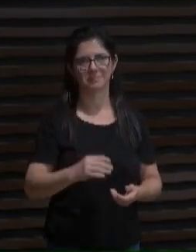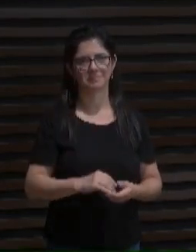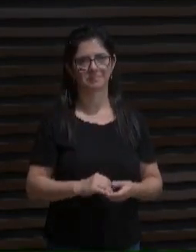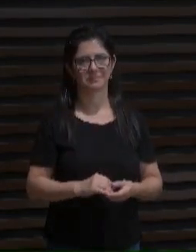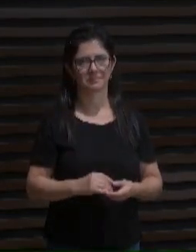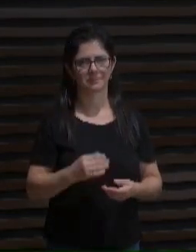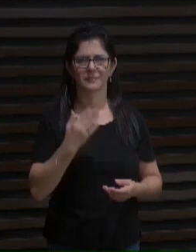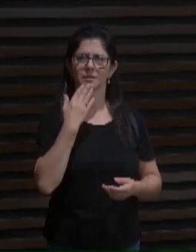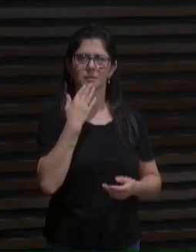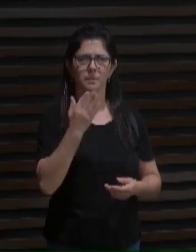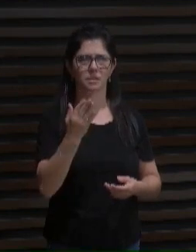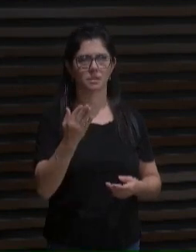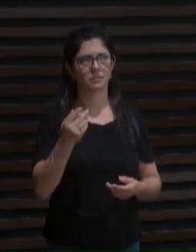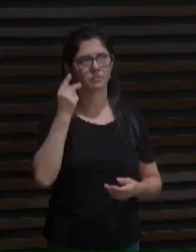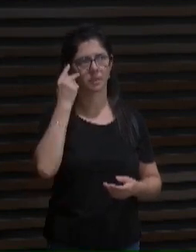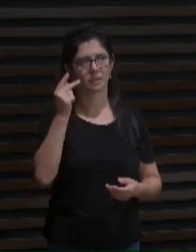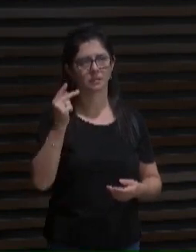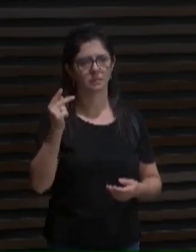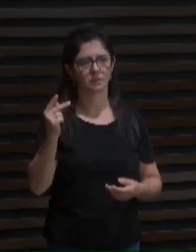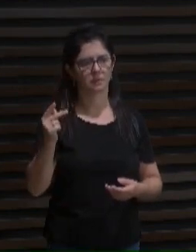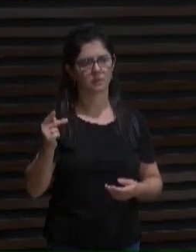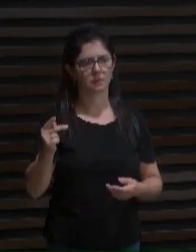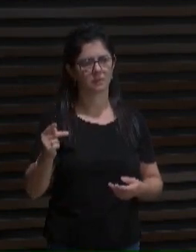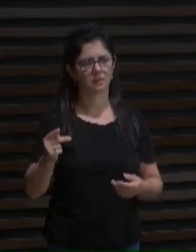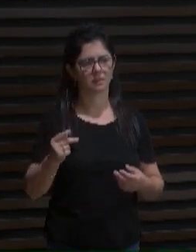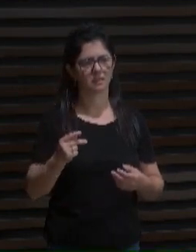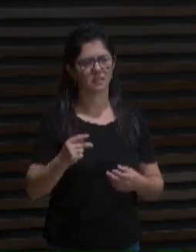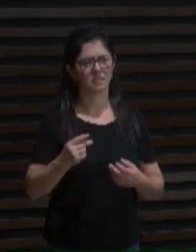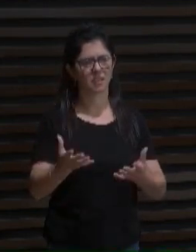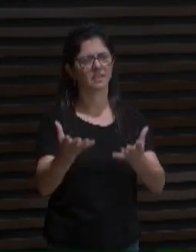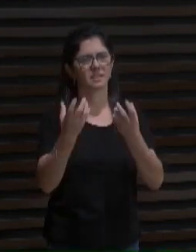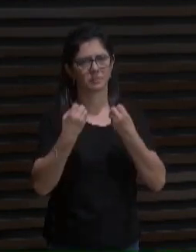dar-se-vos-á, boa medida, recalcada, mas pedir certo.